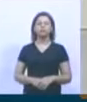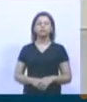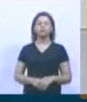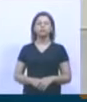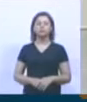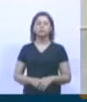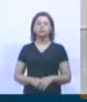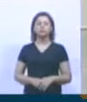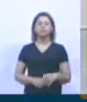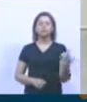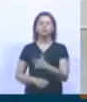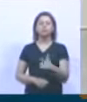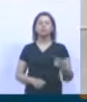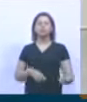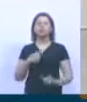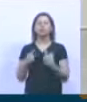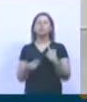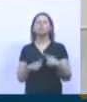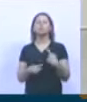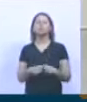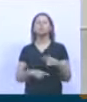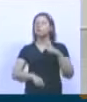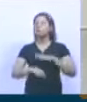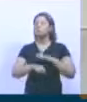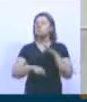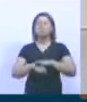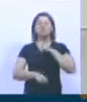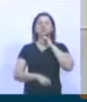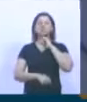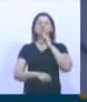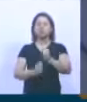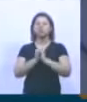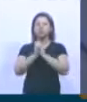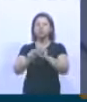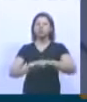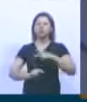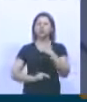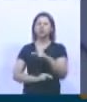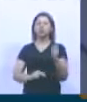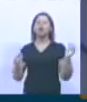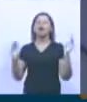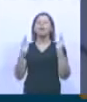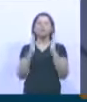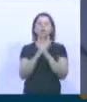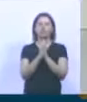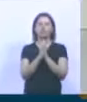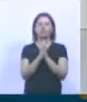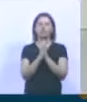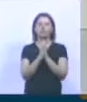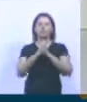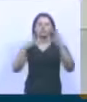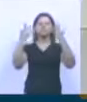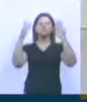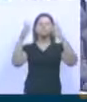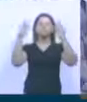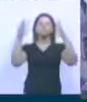me. Não há necessidade mais de ninguém rezar por ele. Amen. Amém.